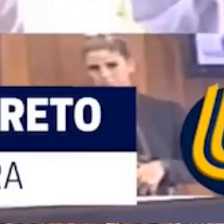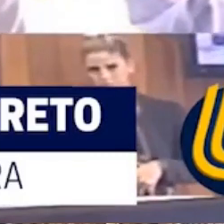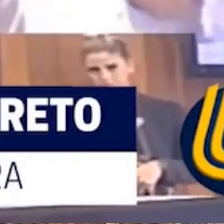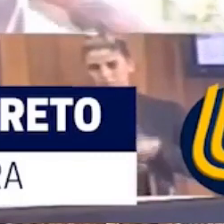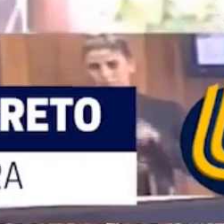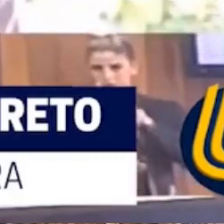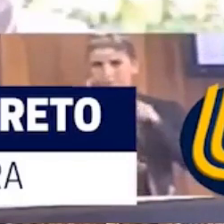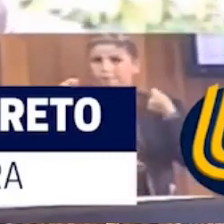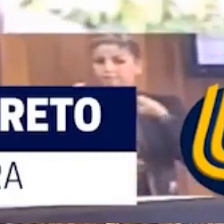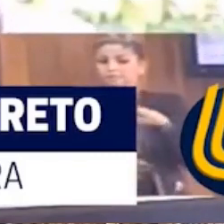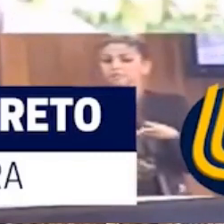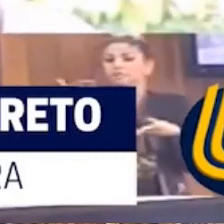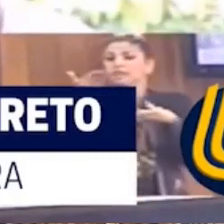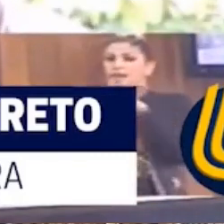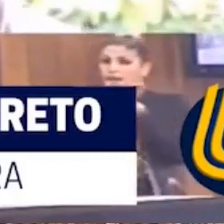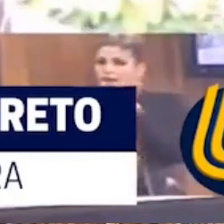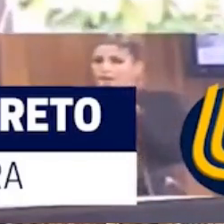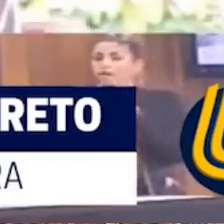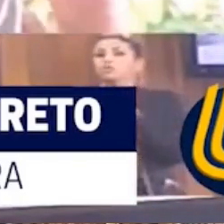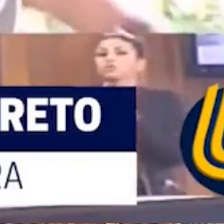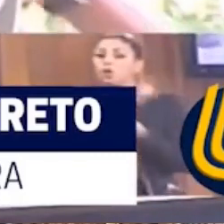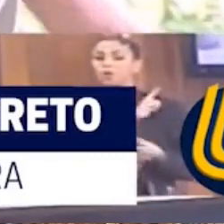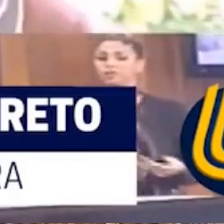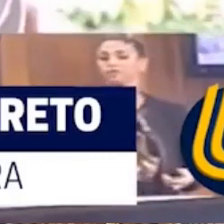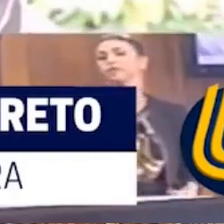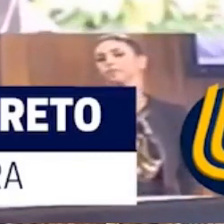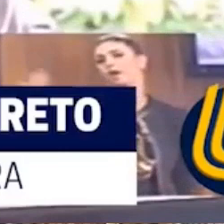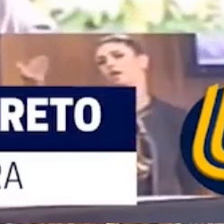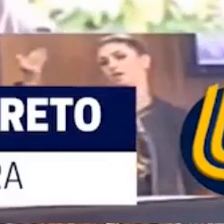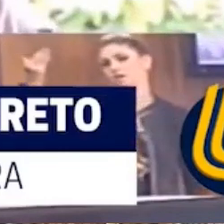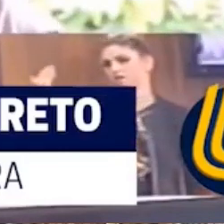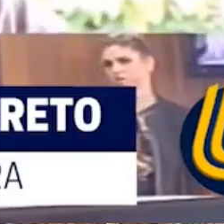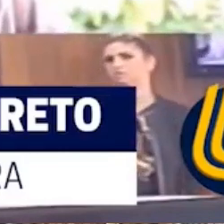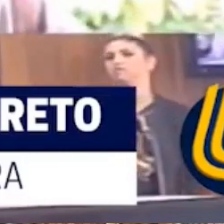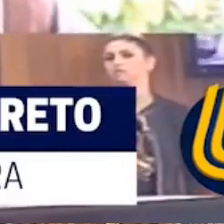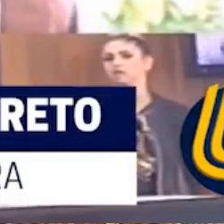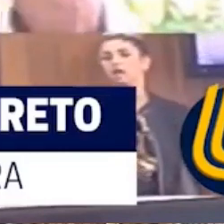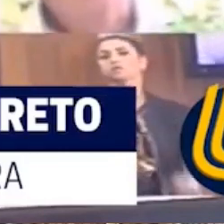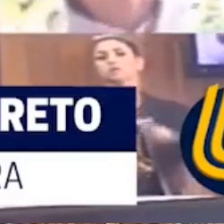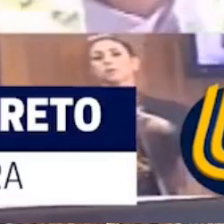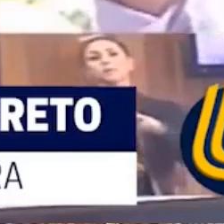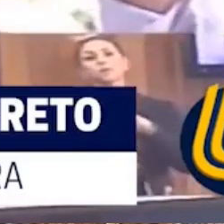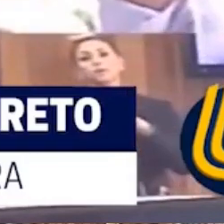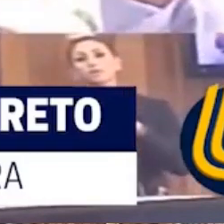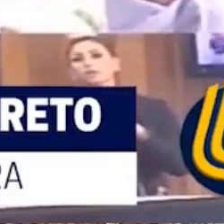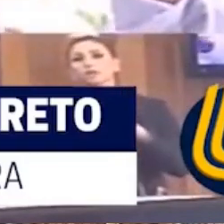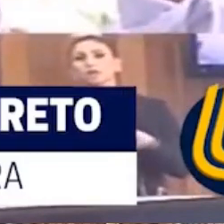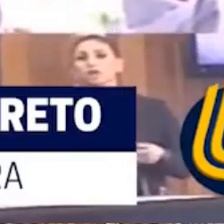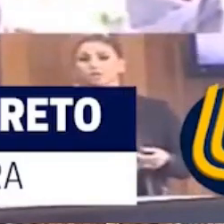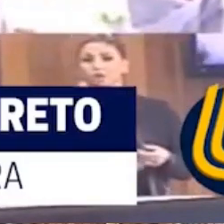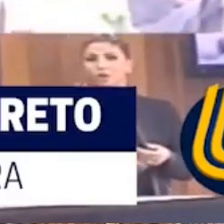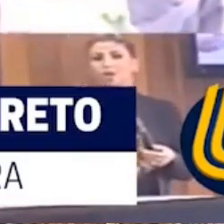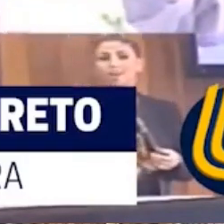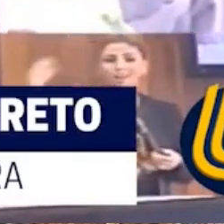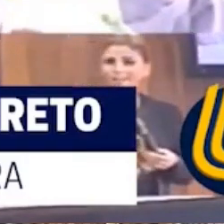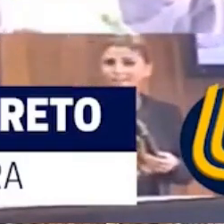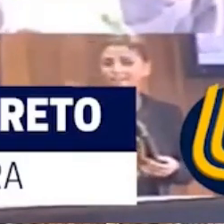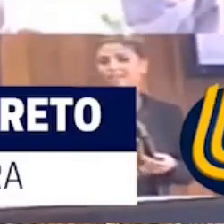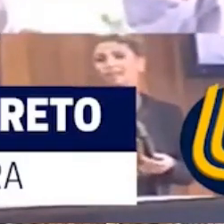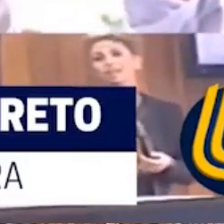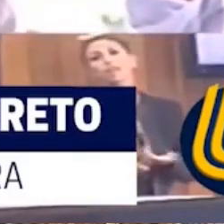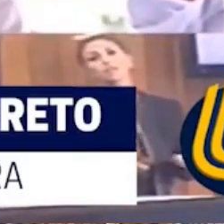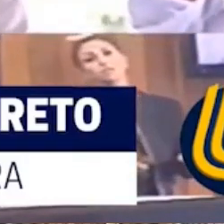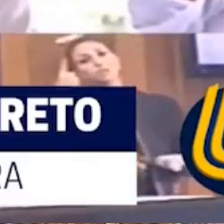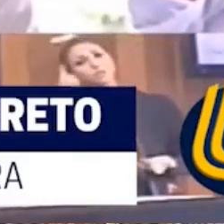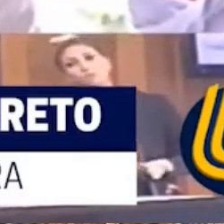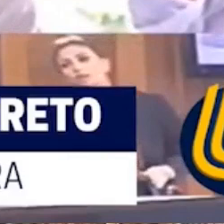apenas separar aquelas que, pelo volume alto, não, aparentemente, não justificaria um consumo de